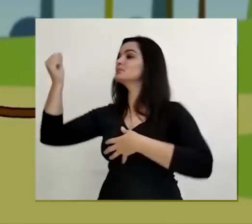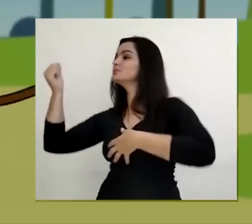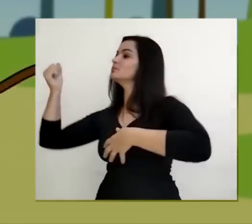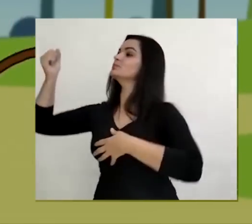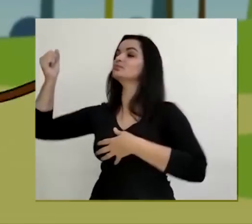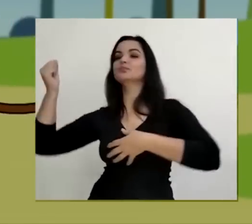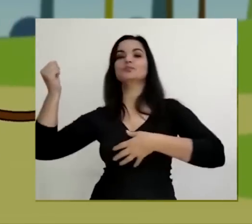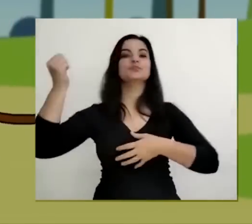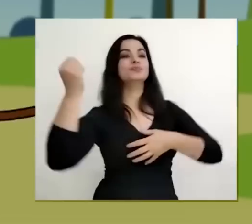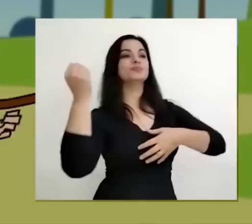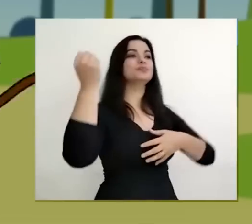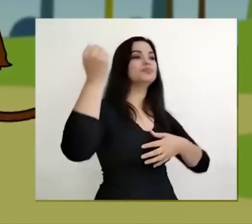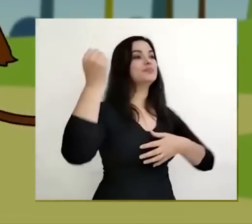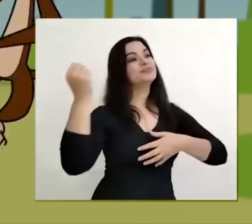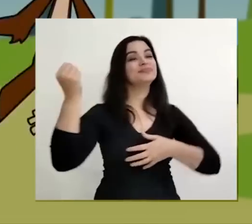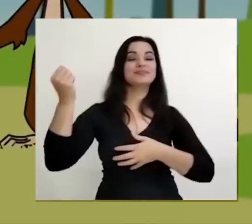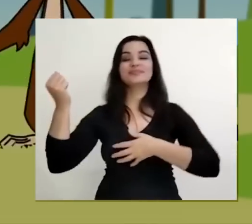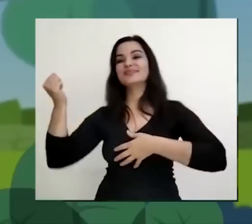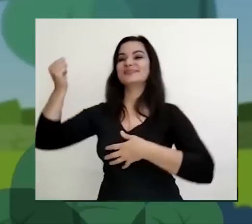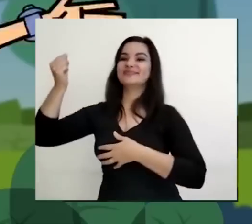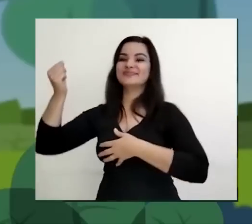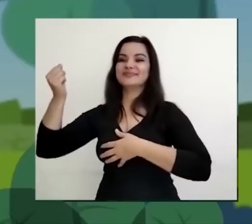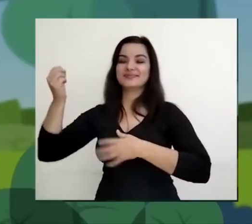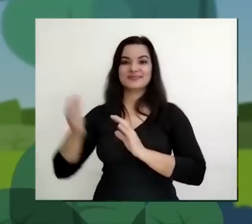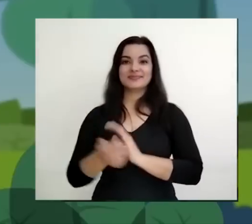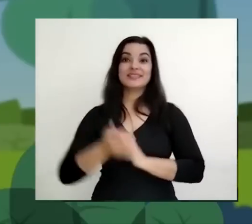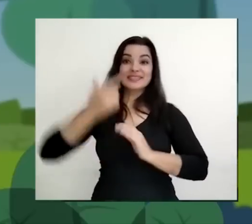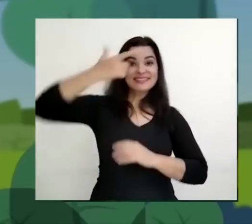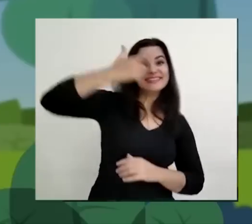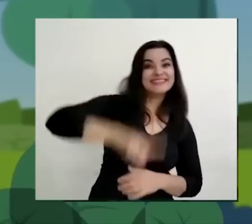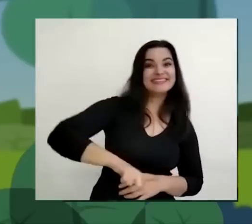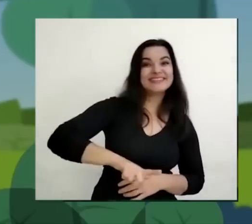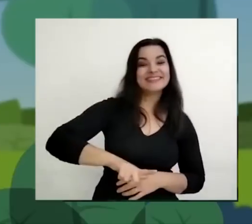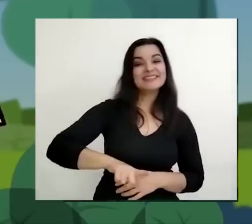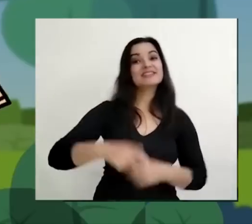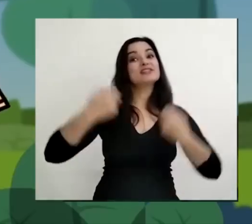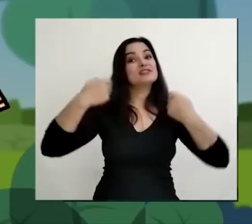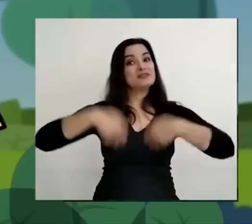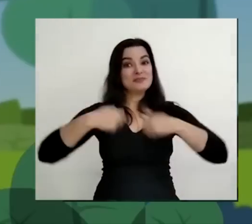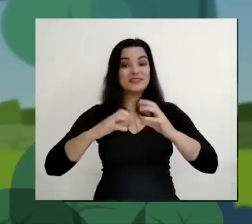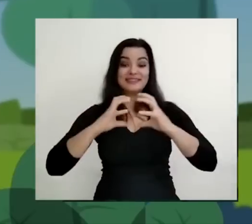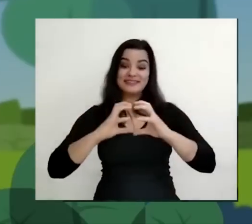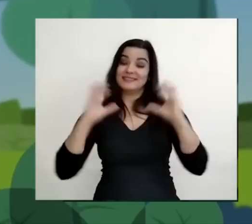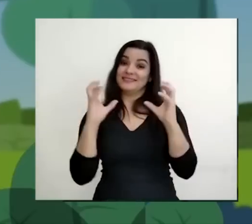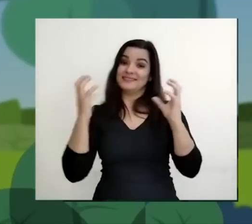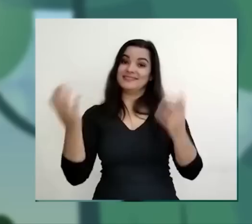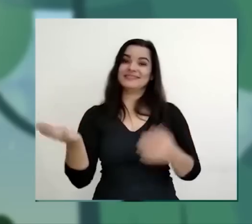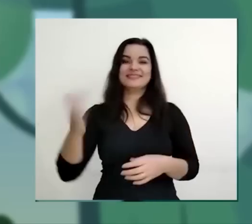De novo, nós temos que abrir a